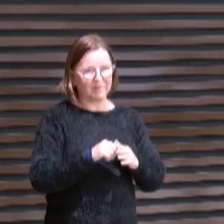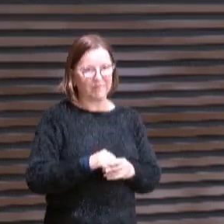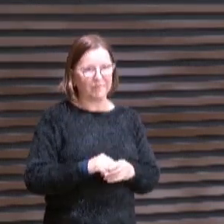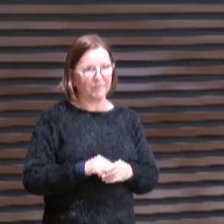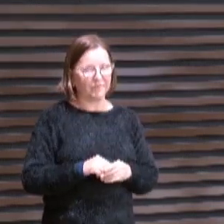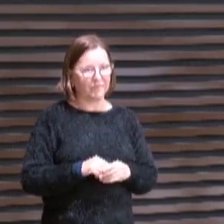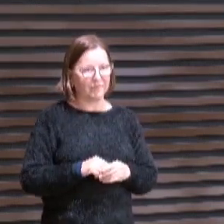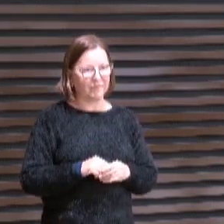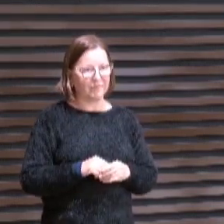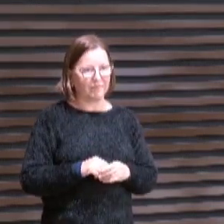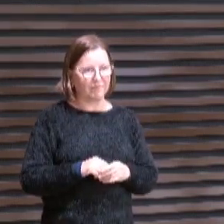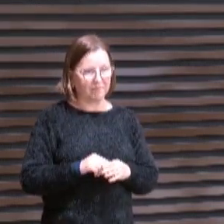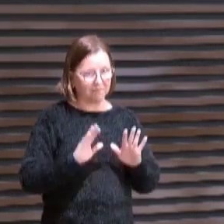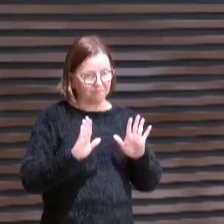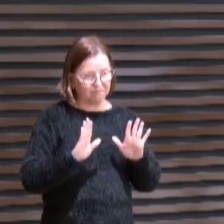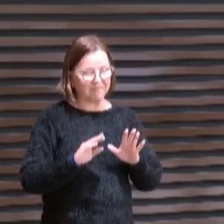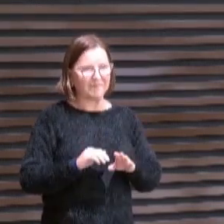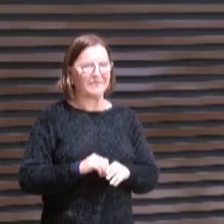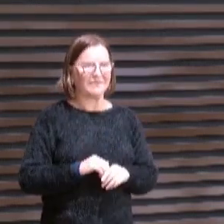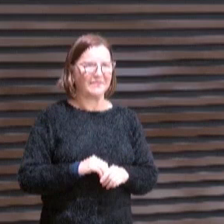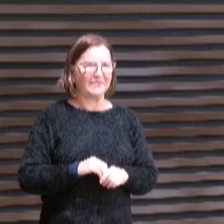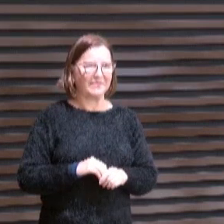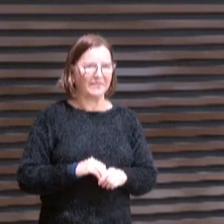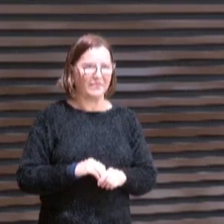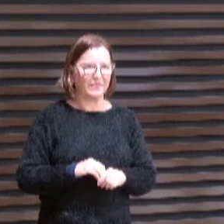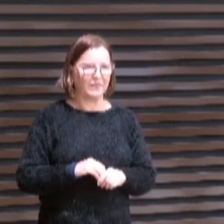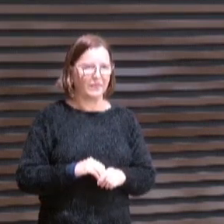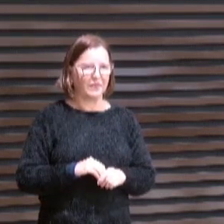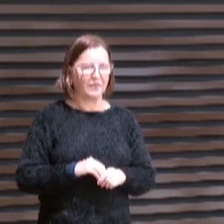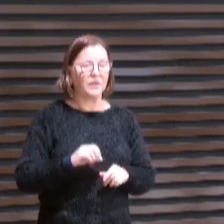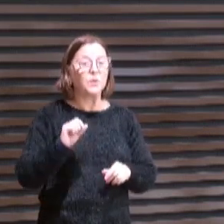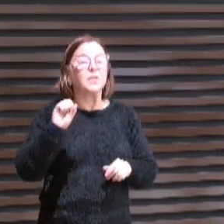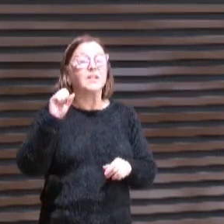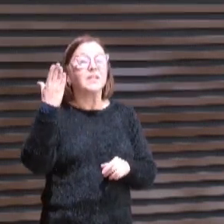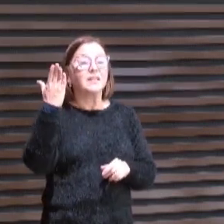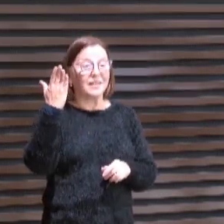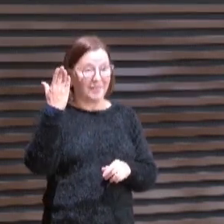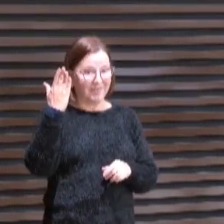Está acontecendo alguma coisa. O que será que está acontecendo?